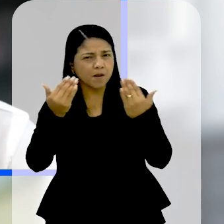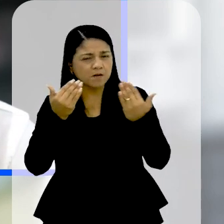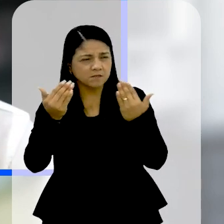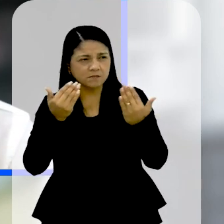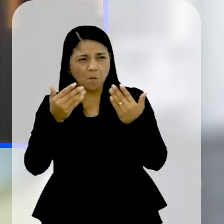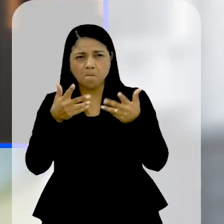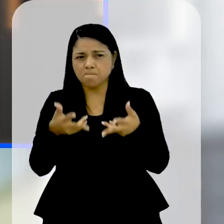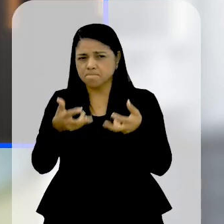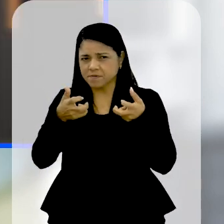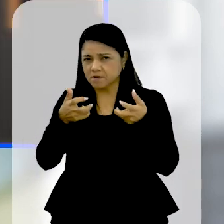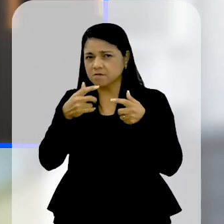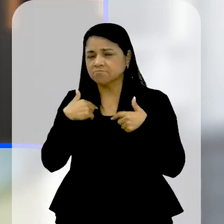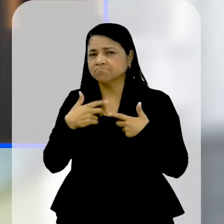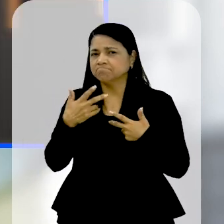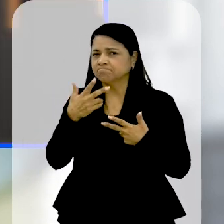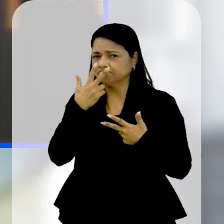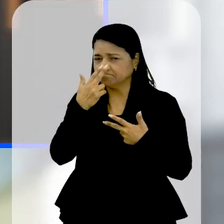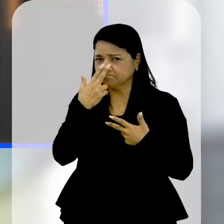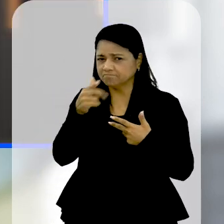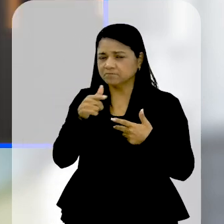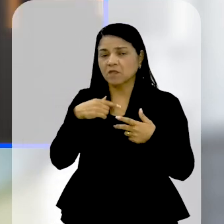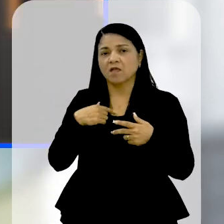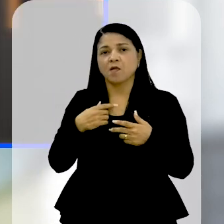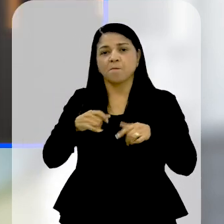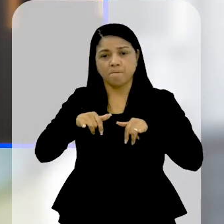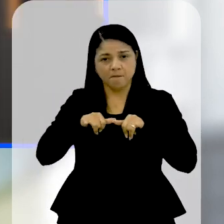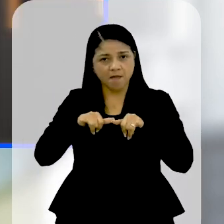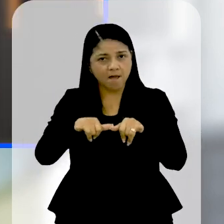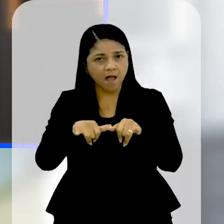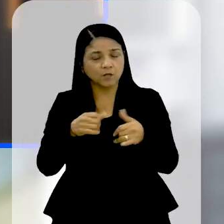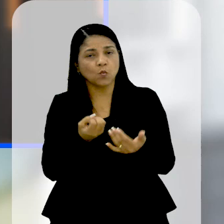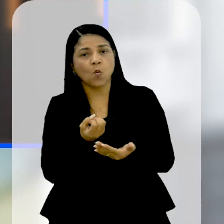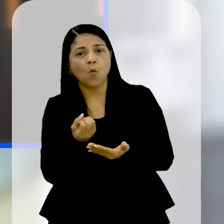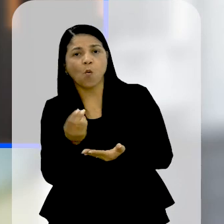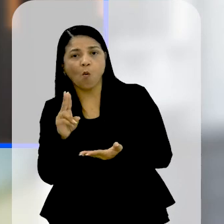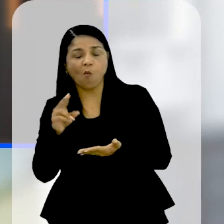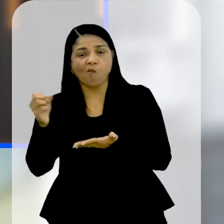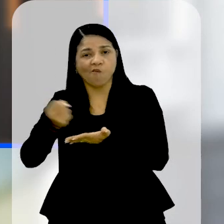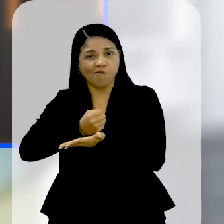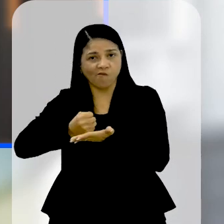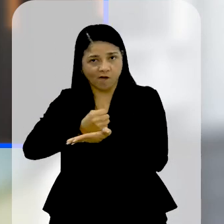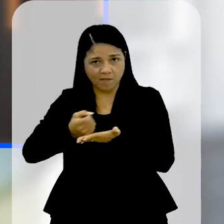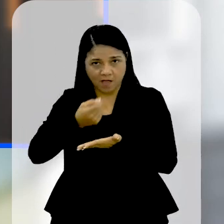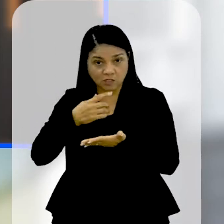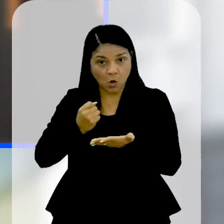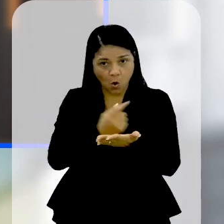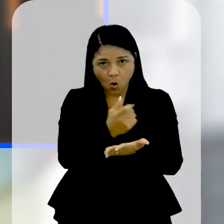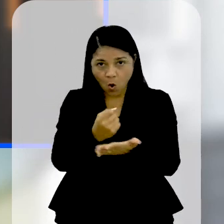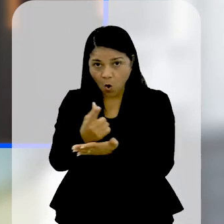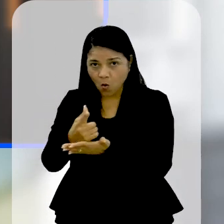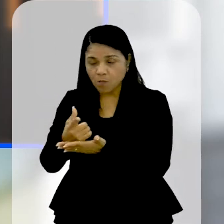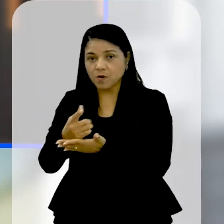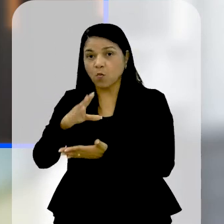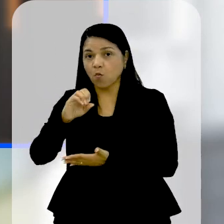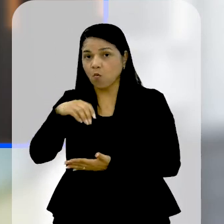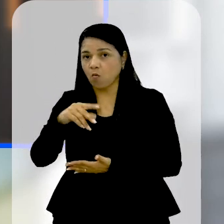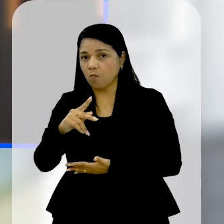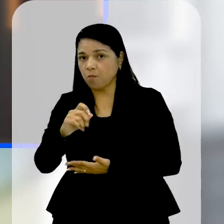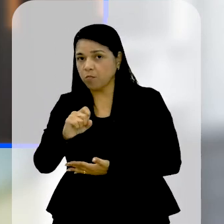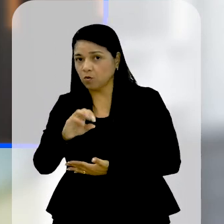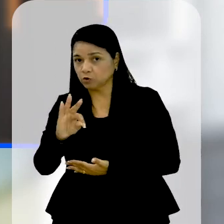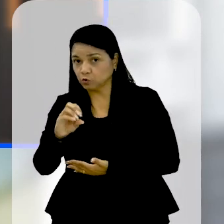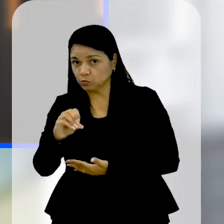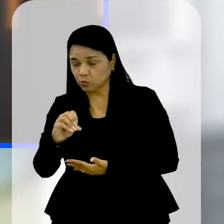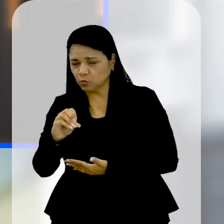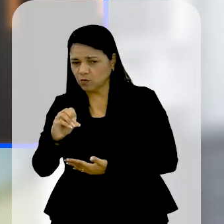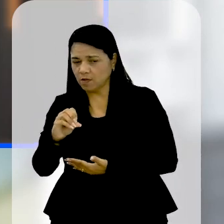na comparação, quando você vai ao mercado, por exemplo, ou uma farmácia e compra um produto como esse, o custo